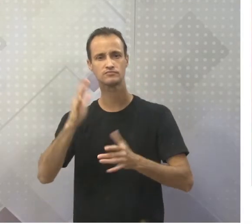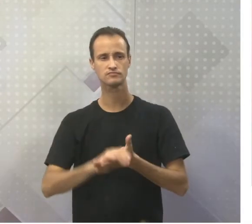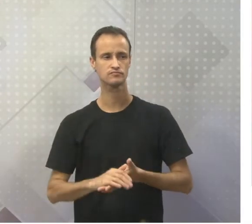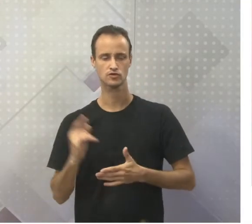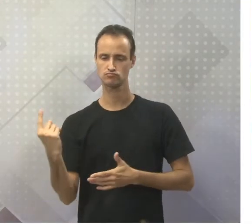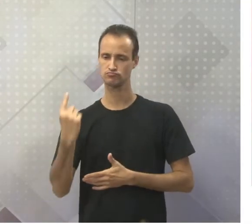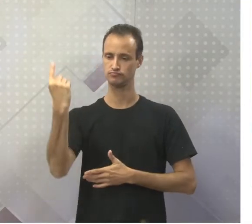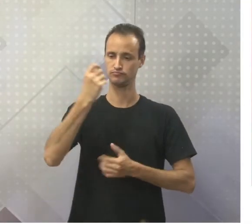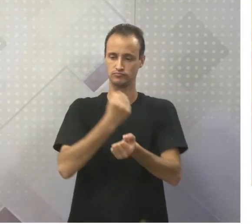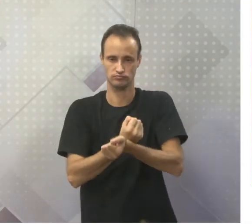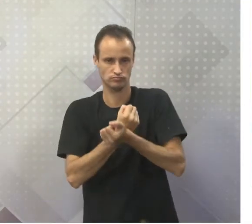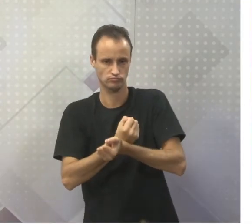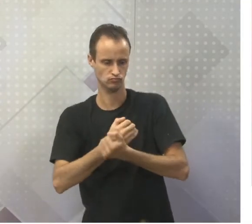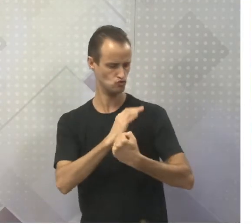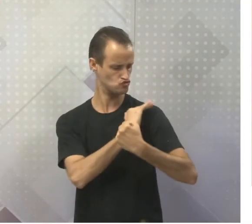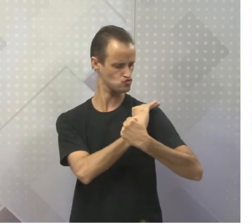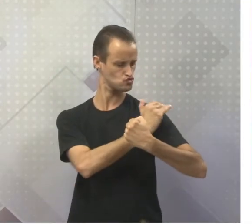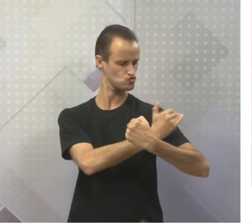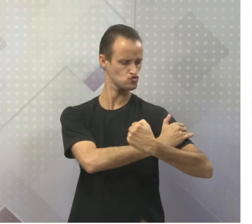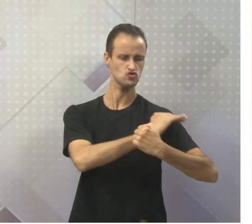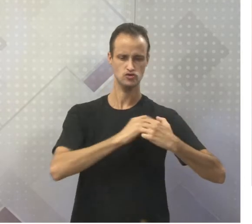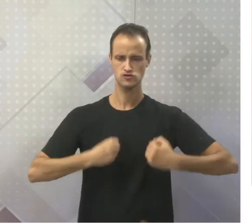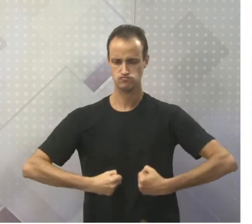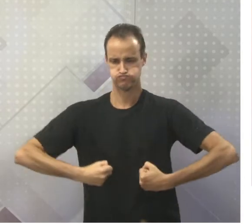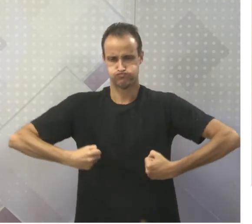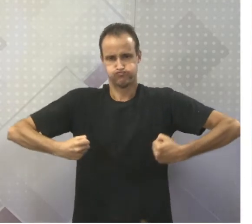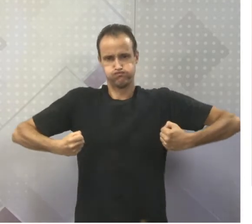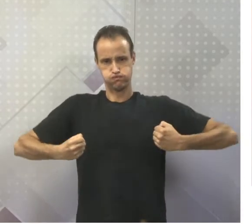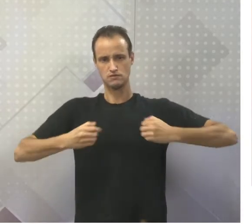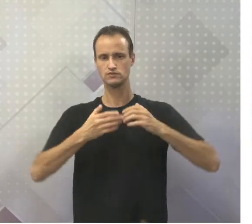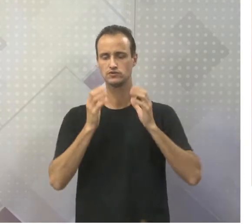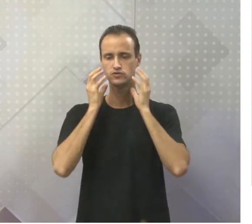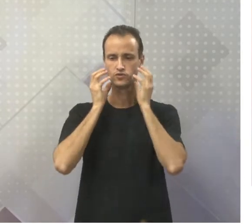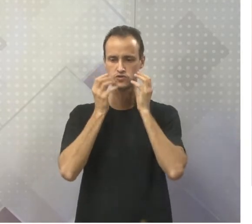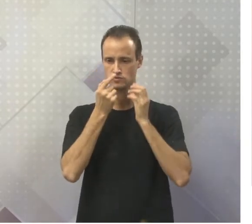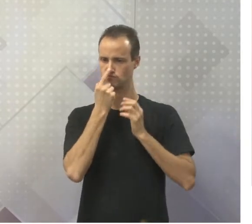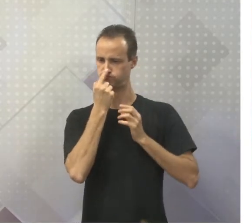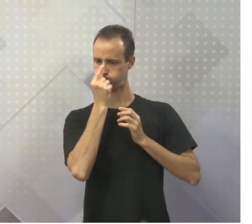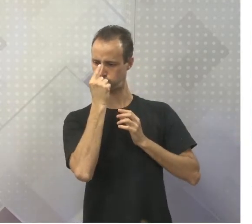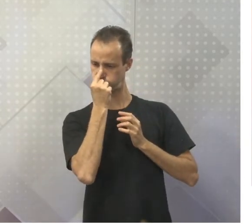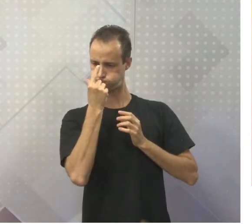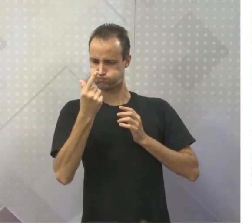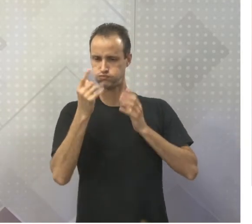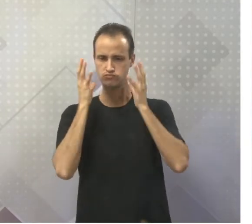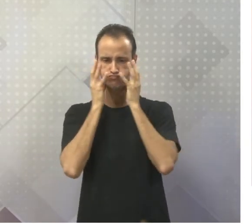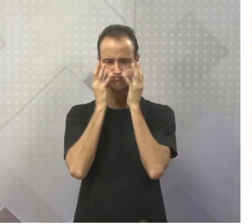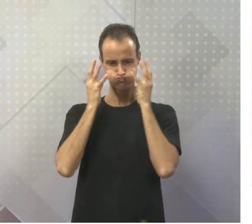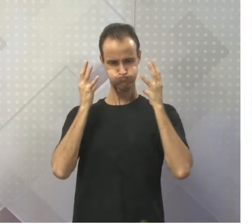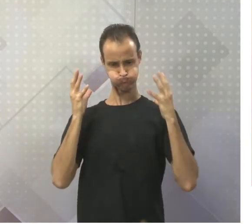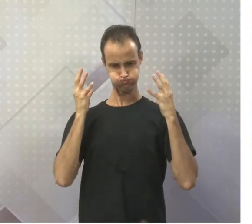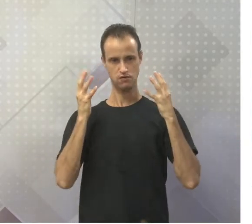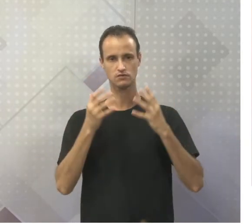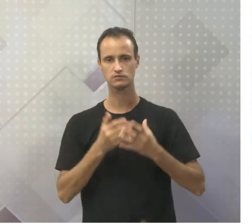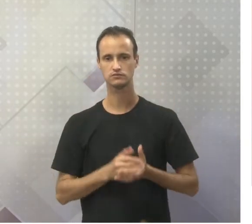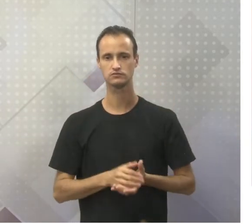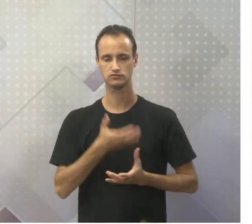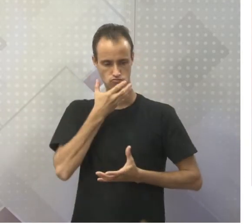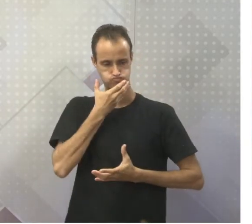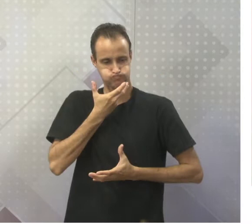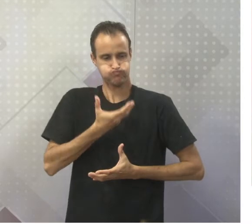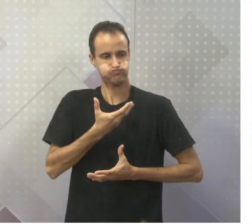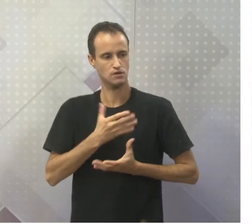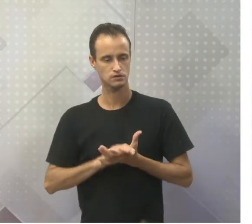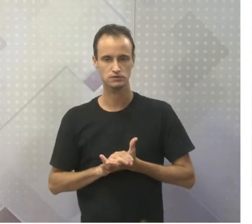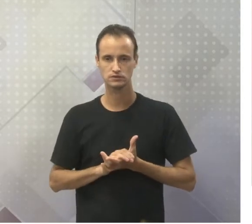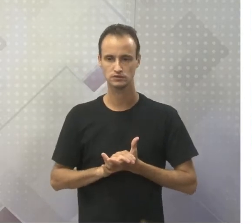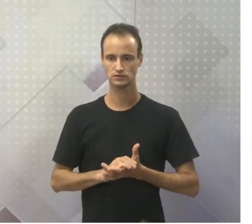de altura e peso, ossos crescem e alargam, nariz e queixo cresce, a cara alonga, cara de cavalo, aumento de